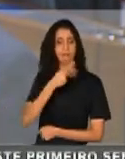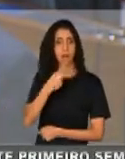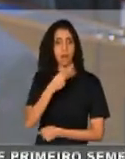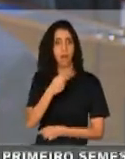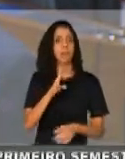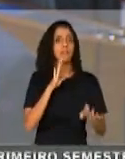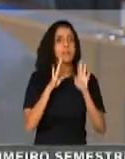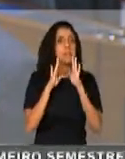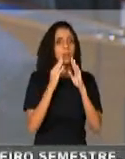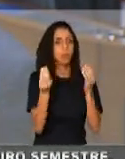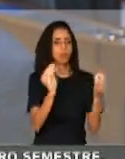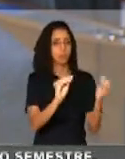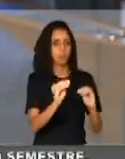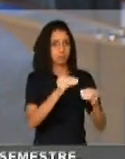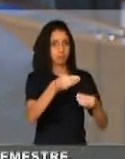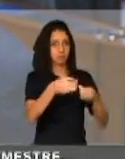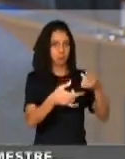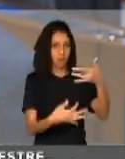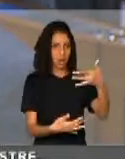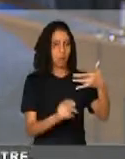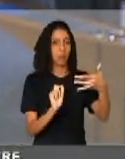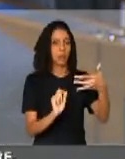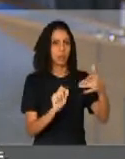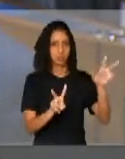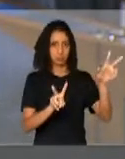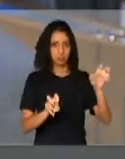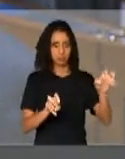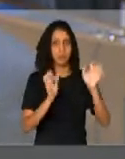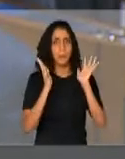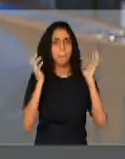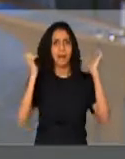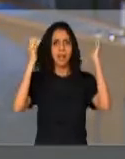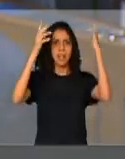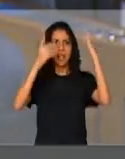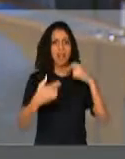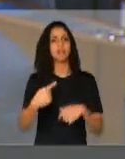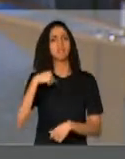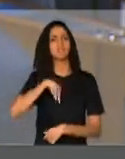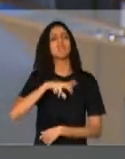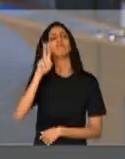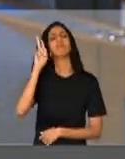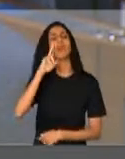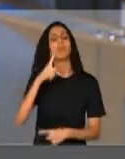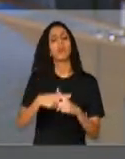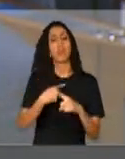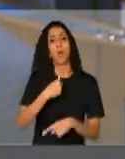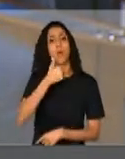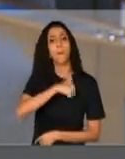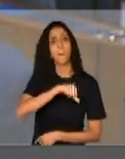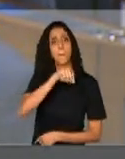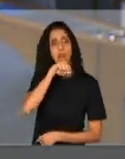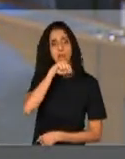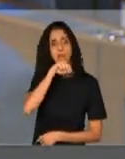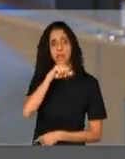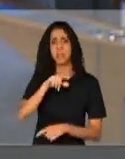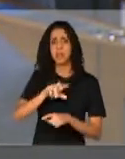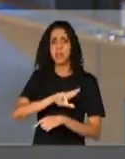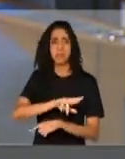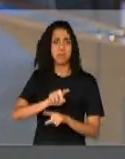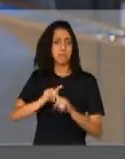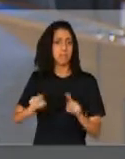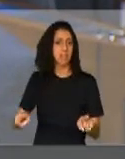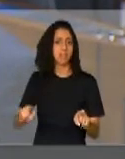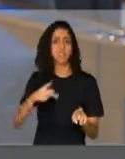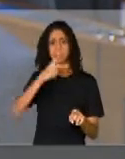Facebook que, abre aspas, Marielle vive dentro de mim porque sou mãe. Sua família já foi esquecida em vários